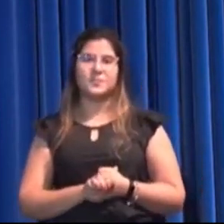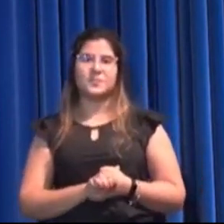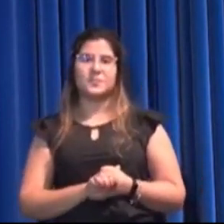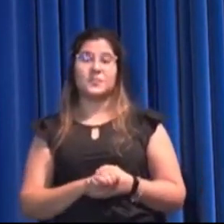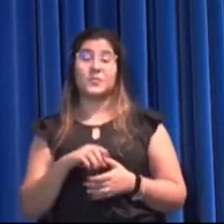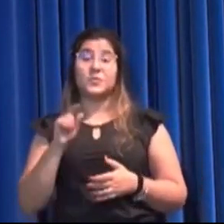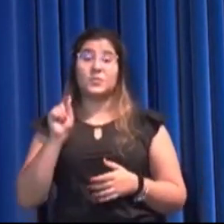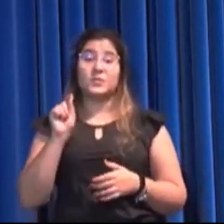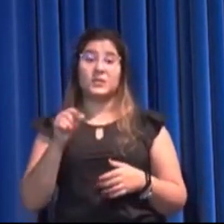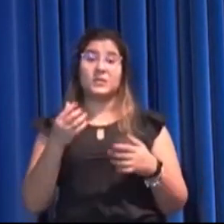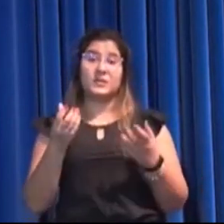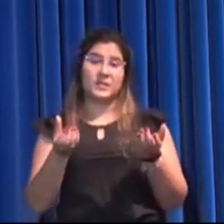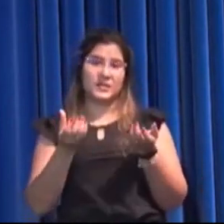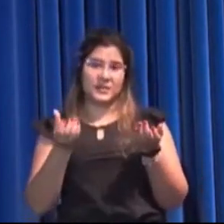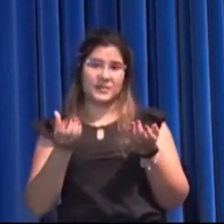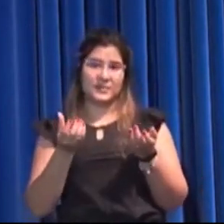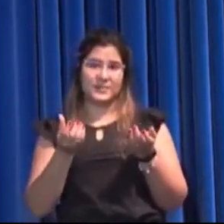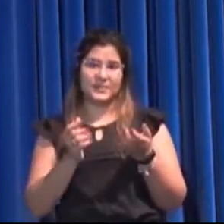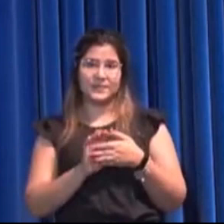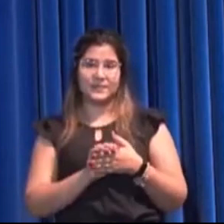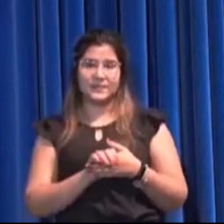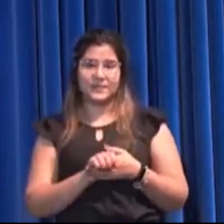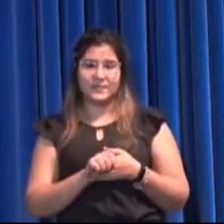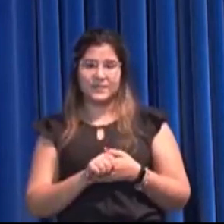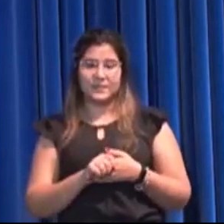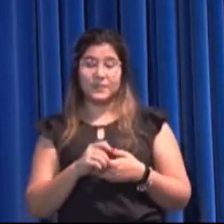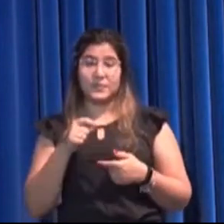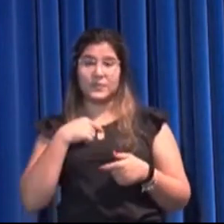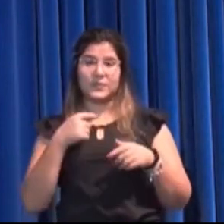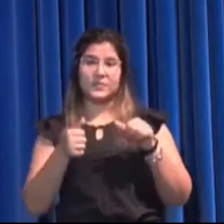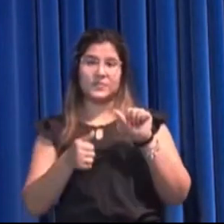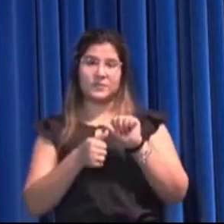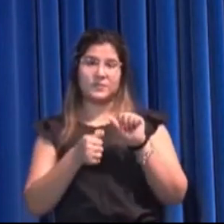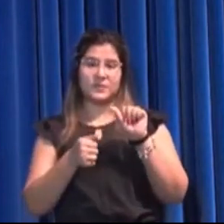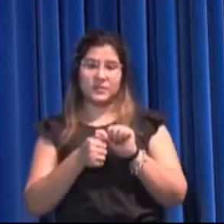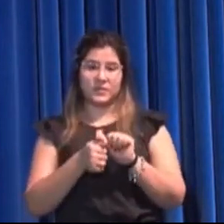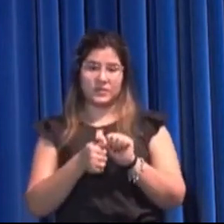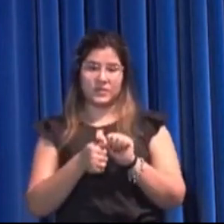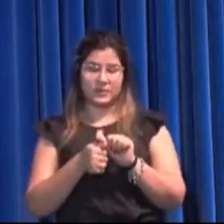O que queres que eu te faça?